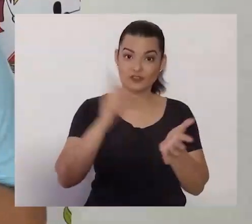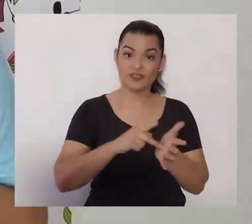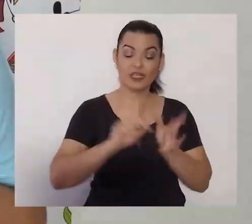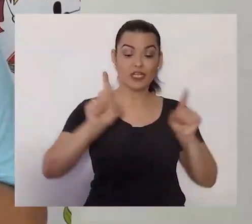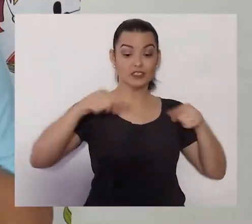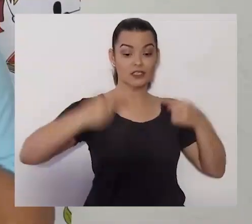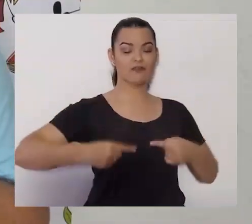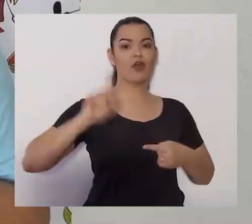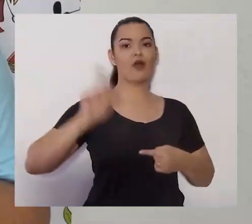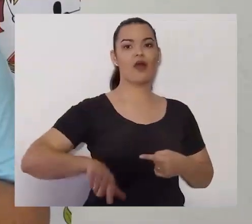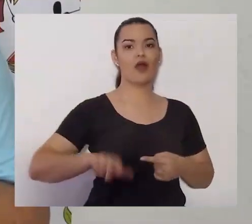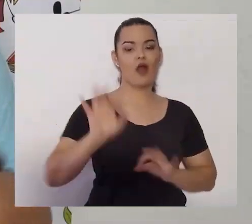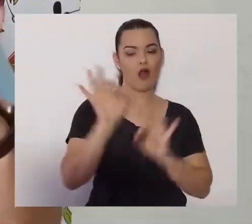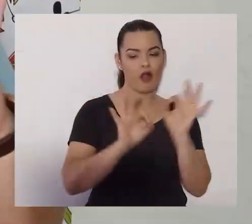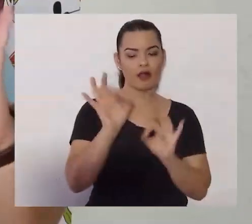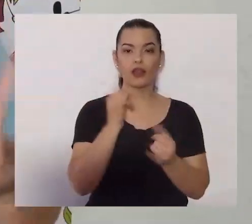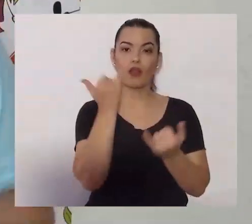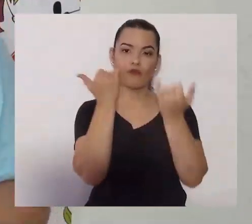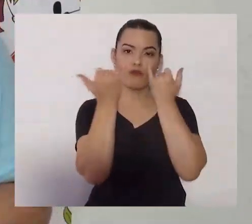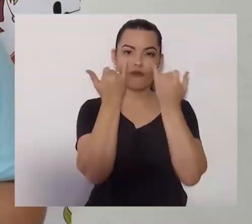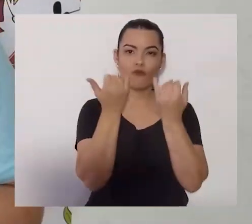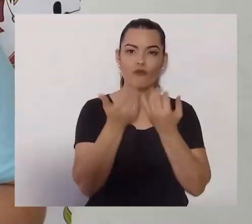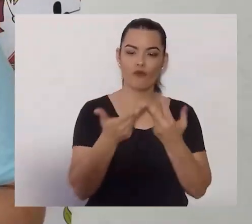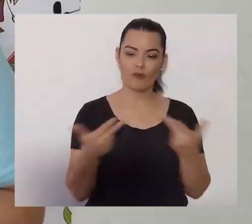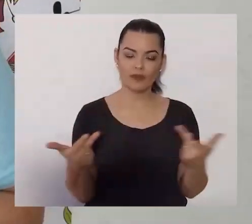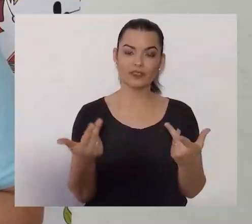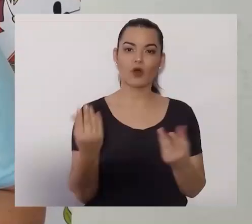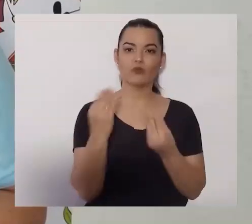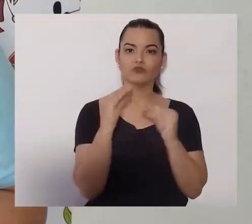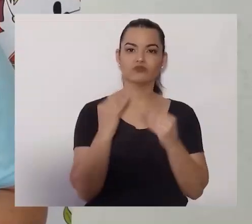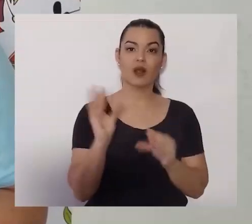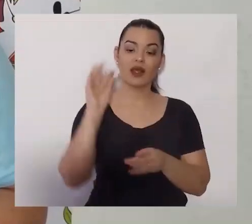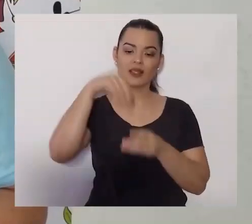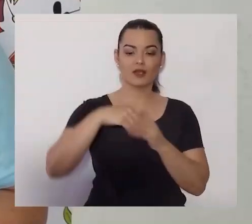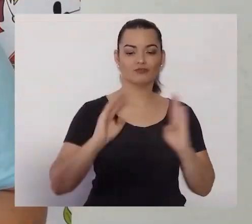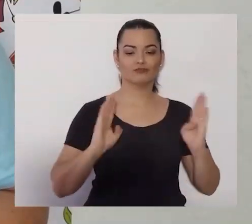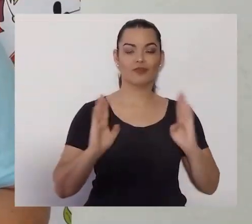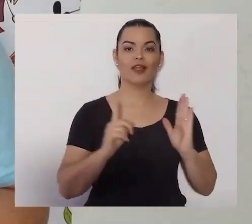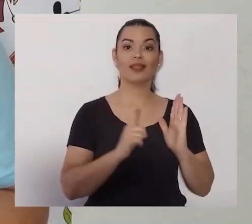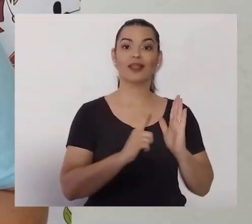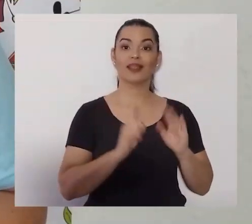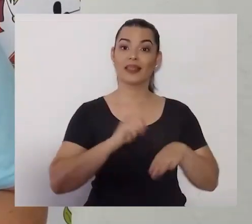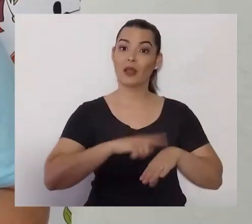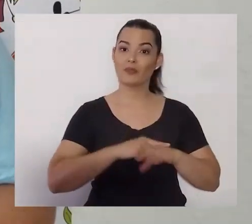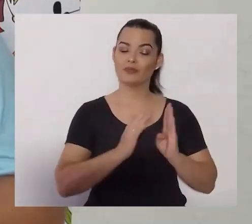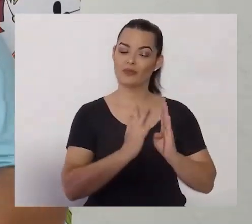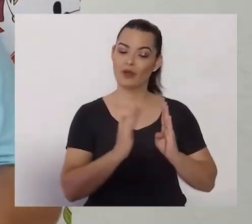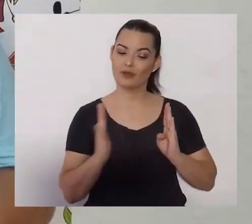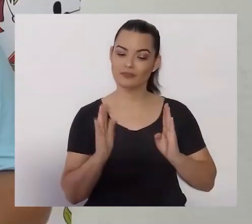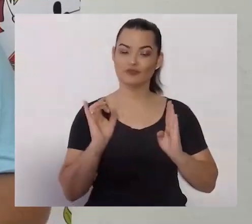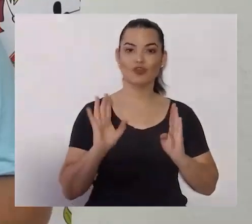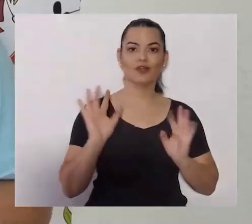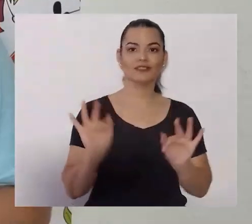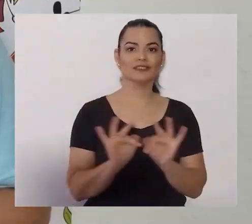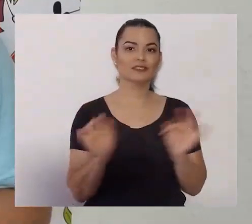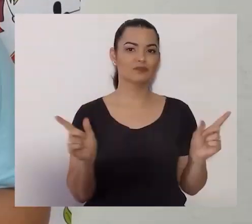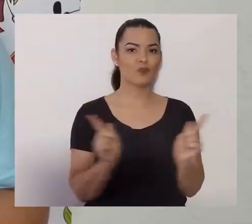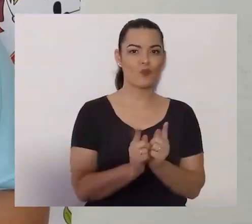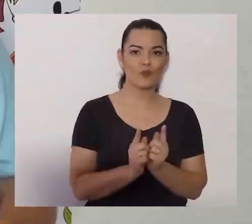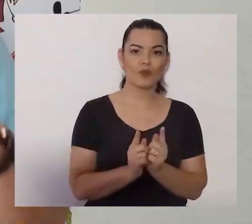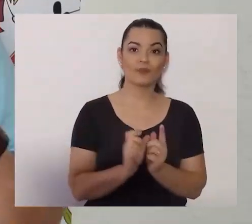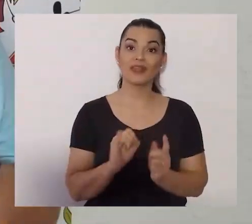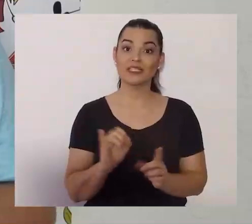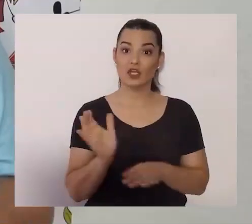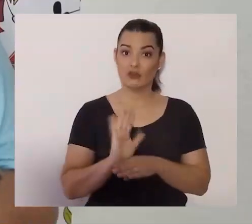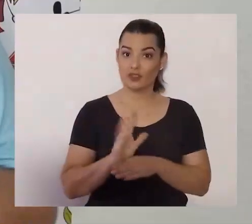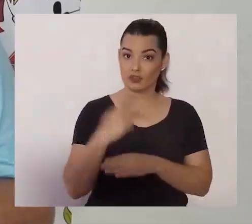informações naquele tempo bem curtinho e por isso o planejamento era tão importante. Tá bom? Se o seu vídeo não está